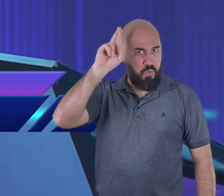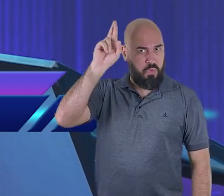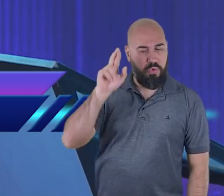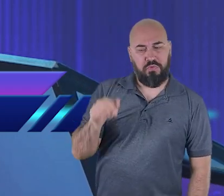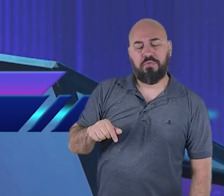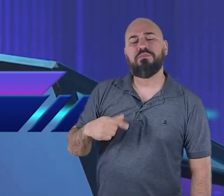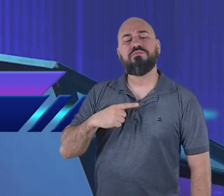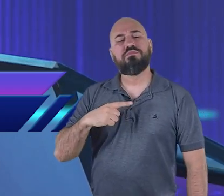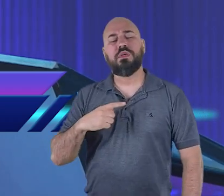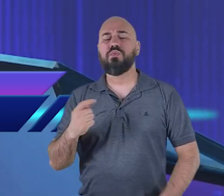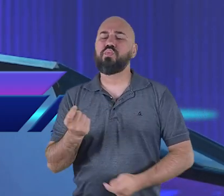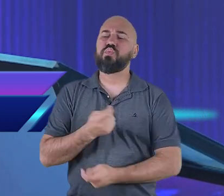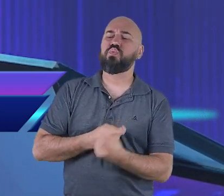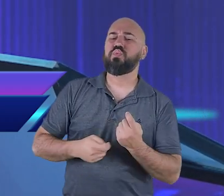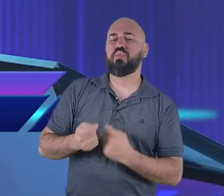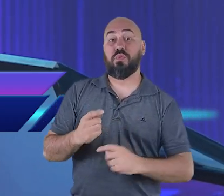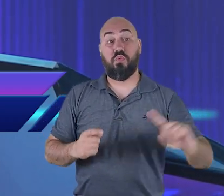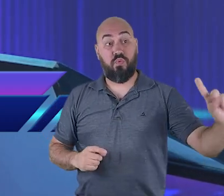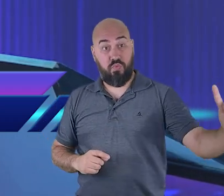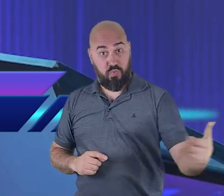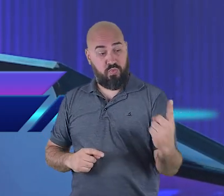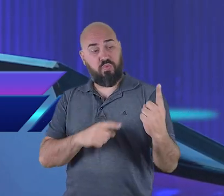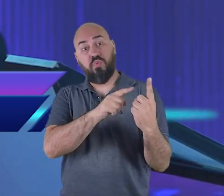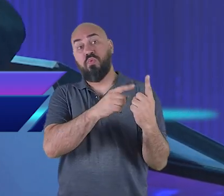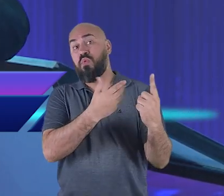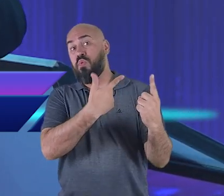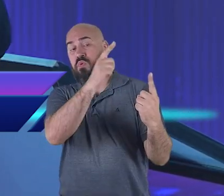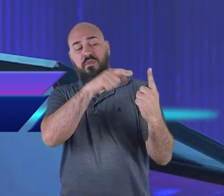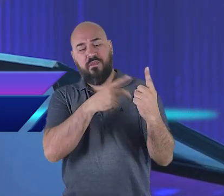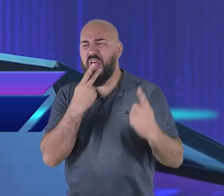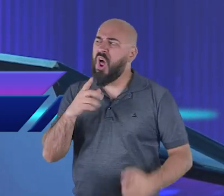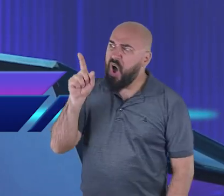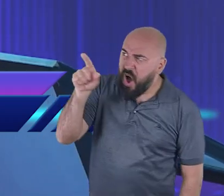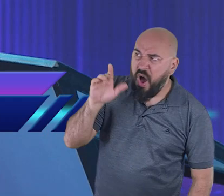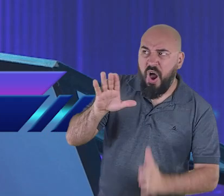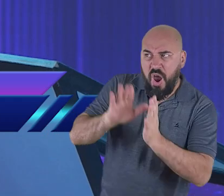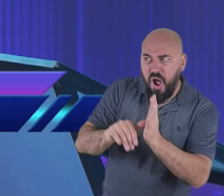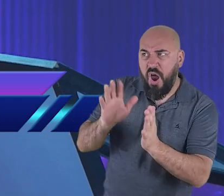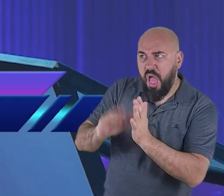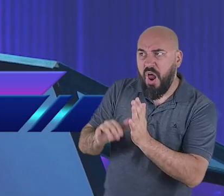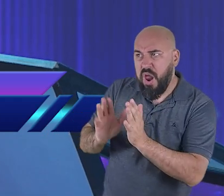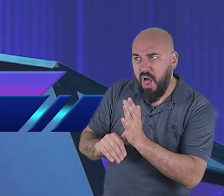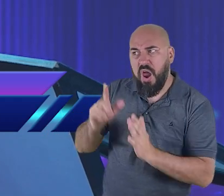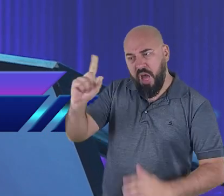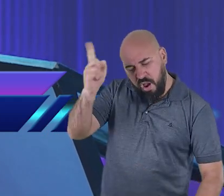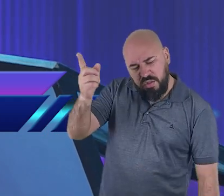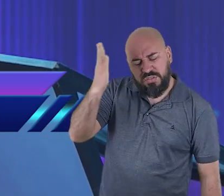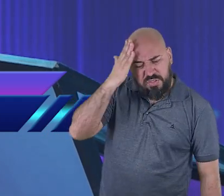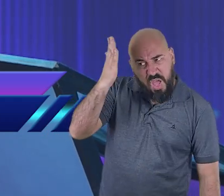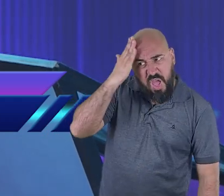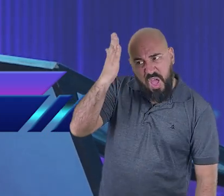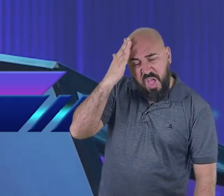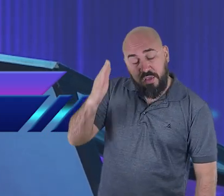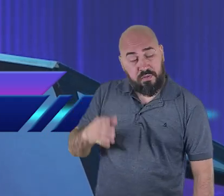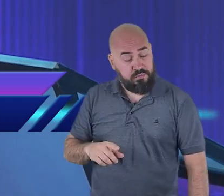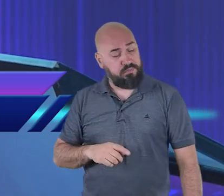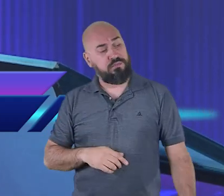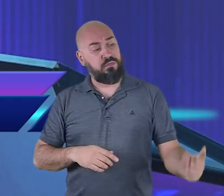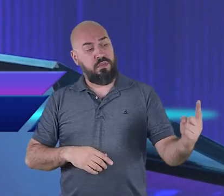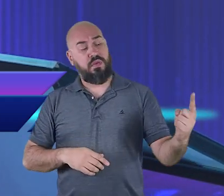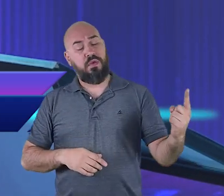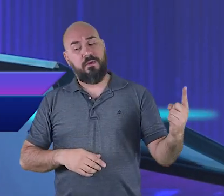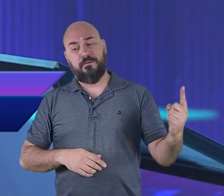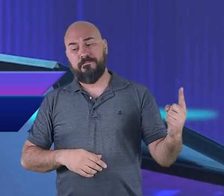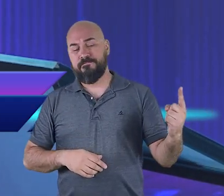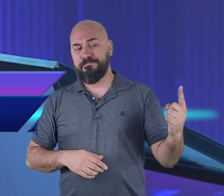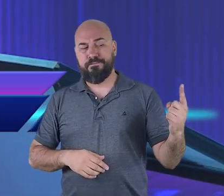seja acusado de desviar dinheiro da empresa por alguns de seus gerentes. Ele conseguiria provar a sua